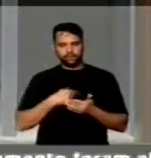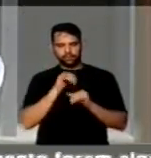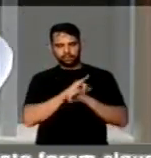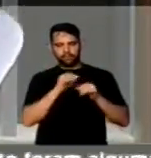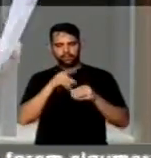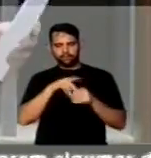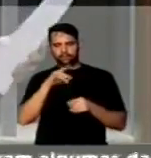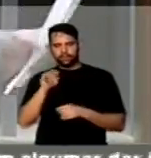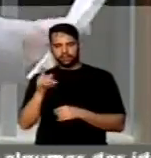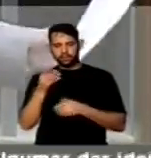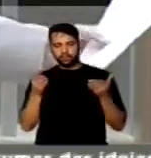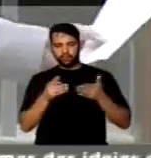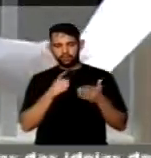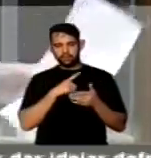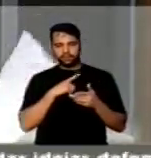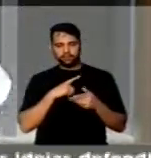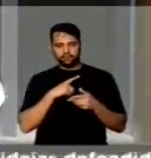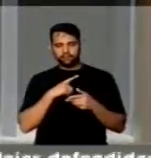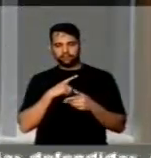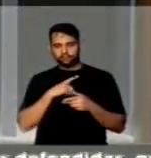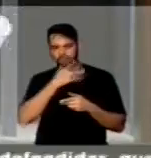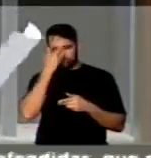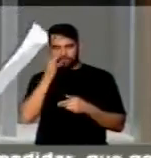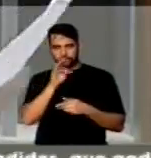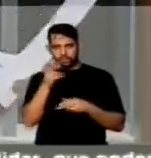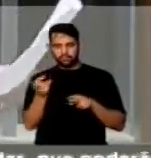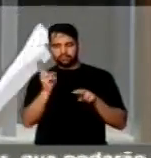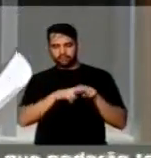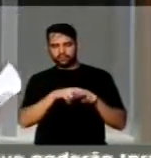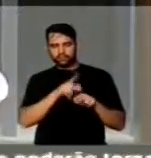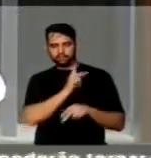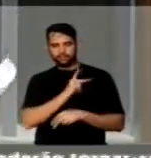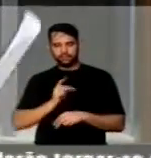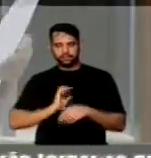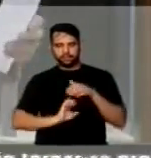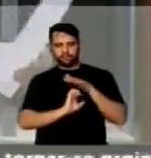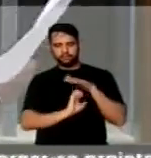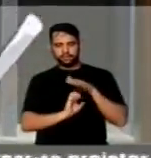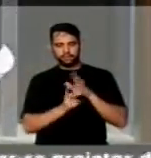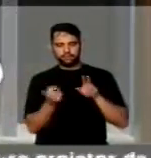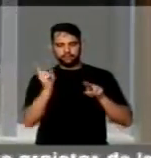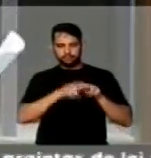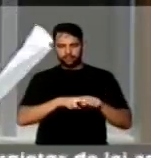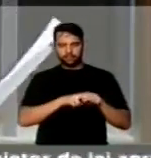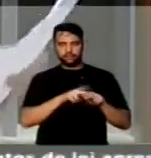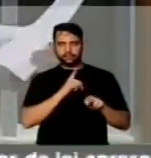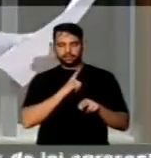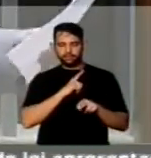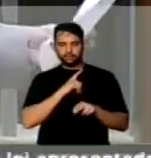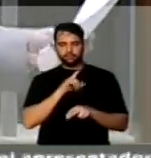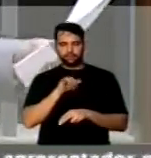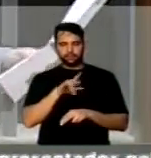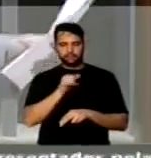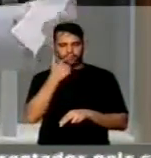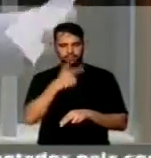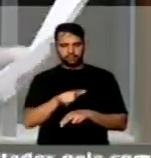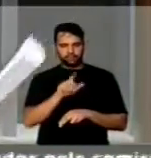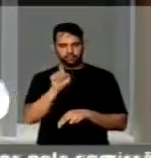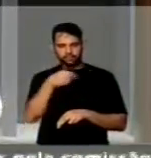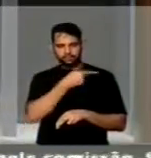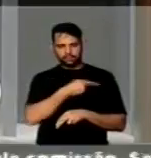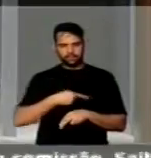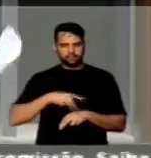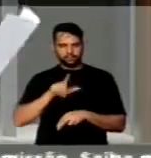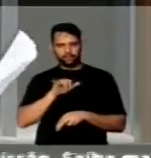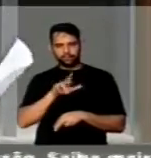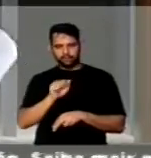campanhas do PT, que hoje tem seus tesoureiros na cadeia, que hoje tem os presidentes dessas empresas presos. E tinha como lobista, mais uma vez, o